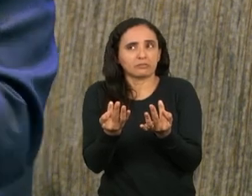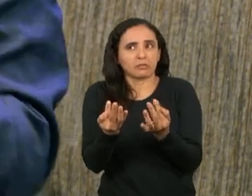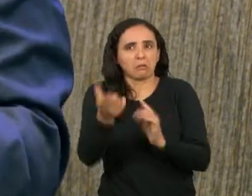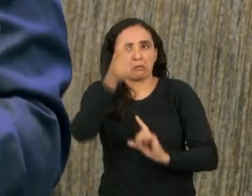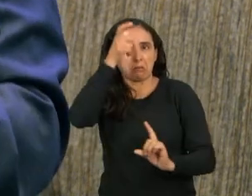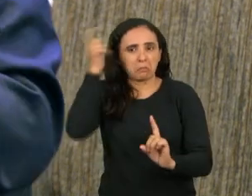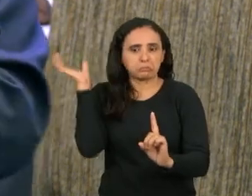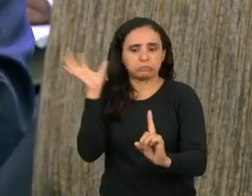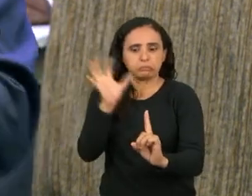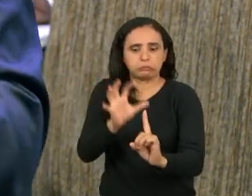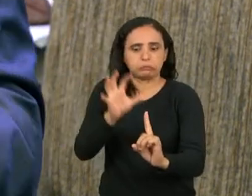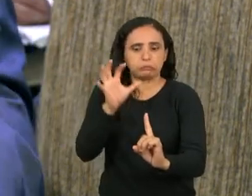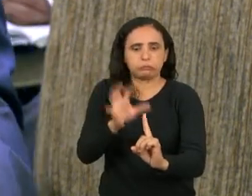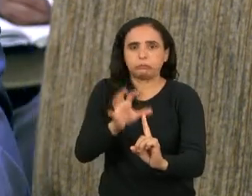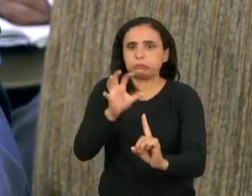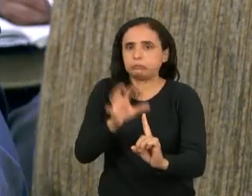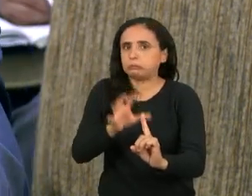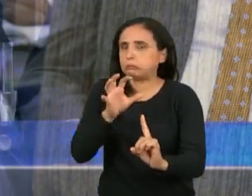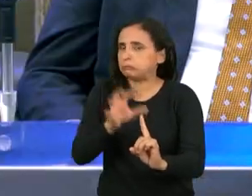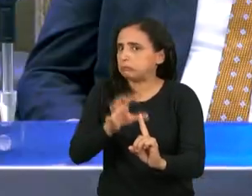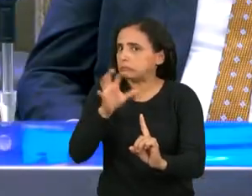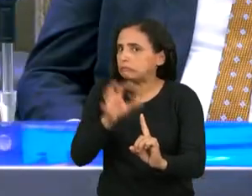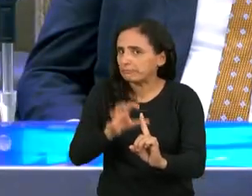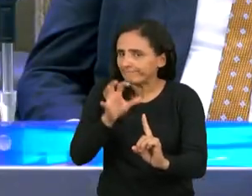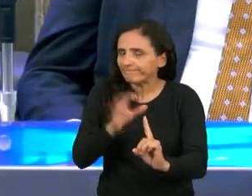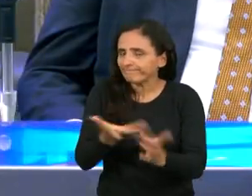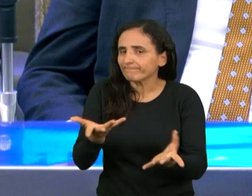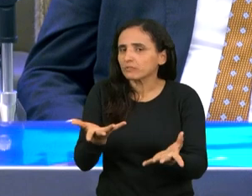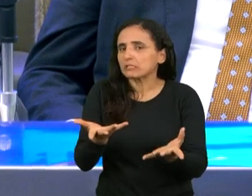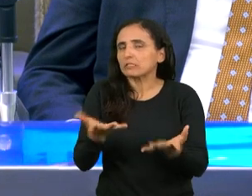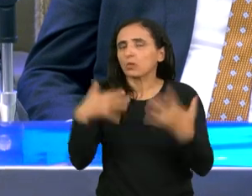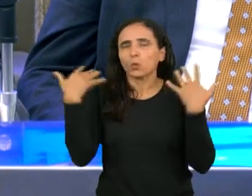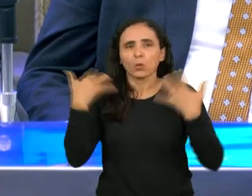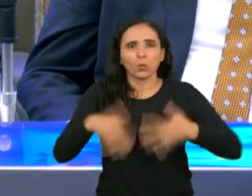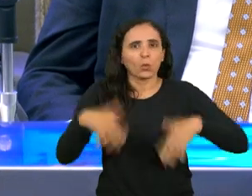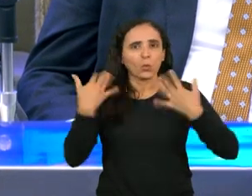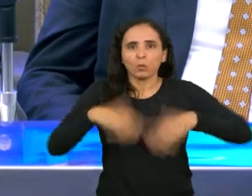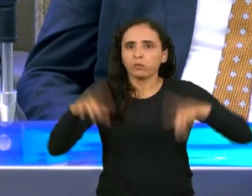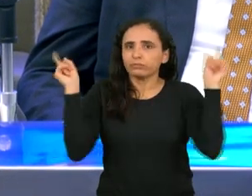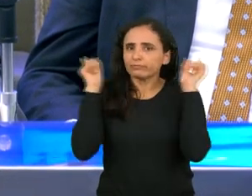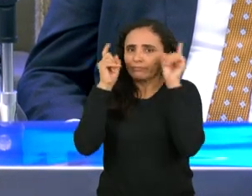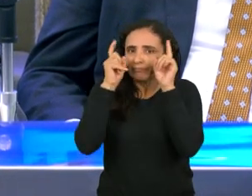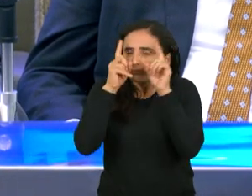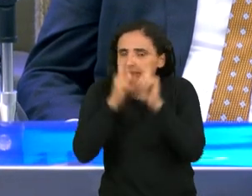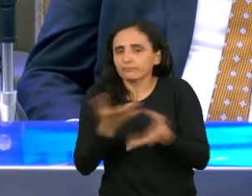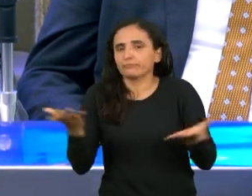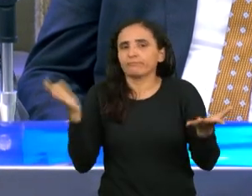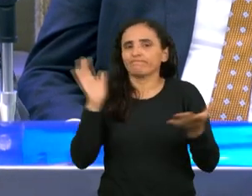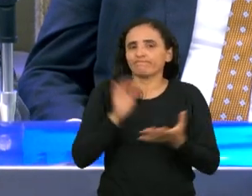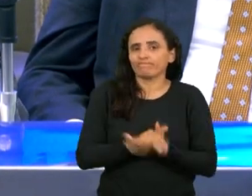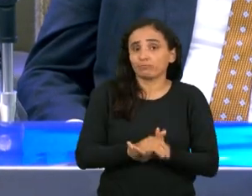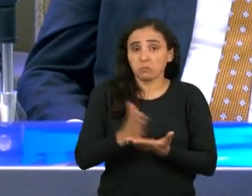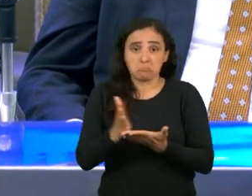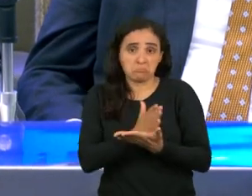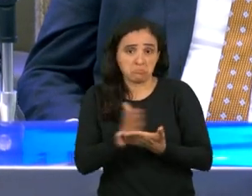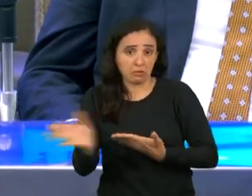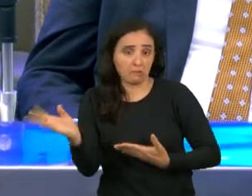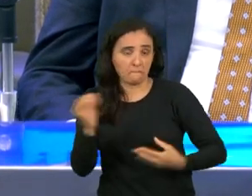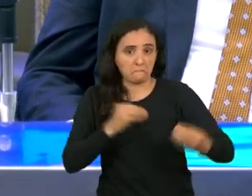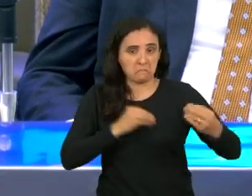convivendo com ambientes que são carregados de Pecado